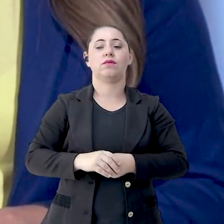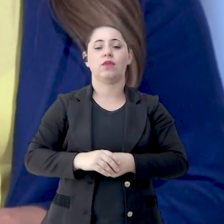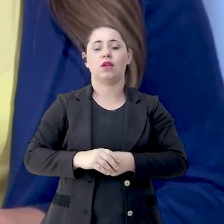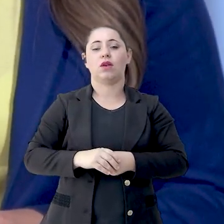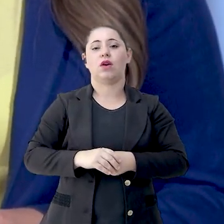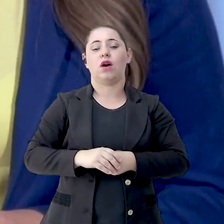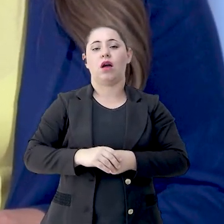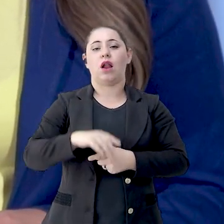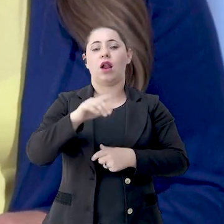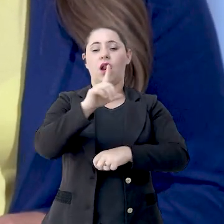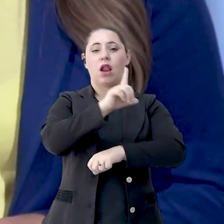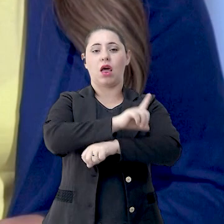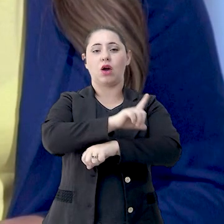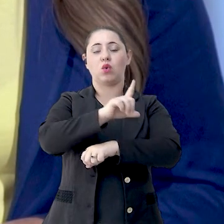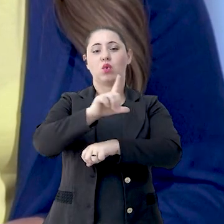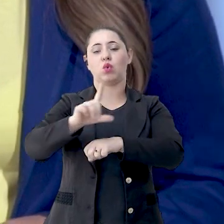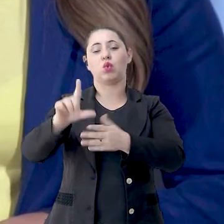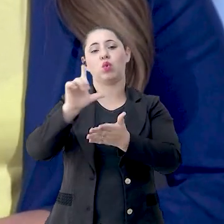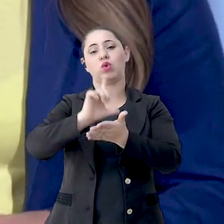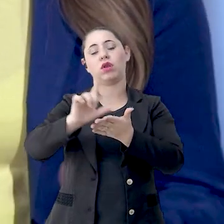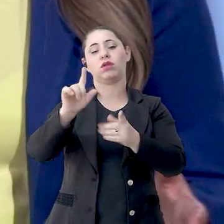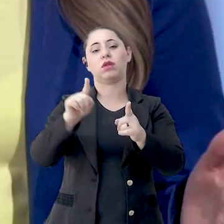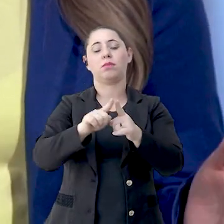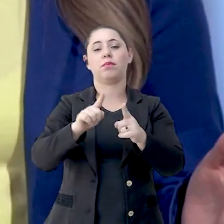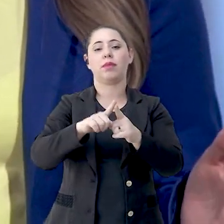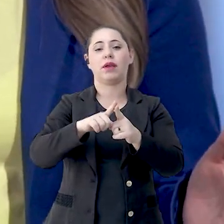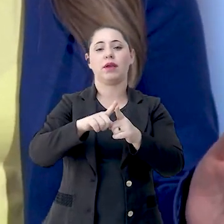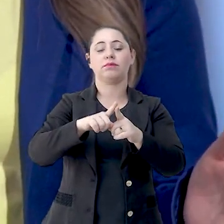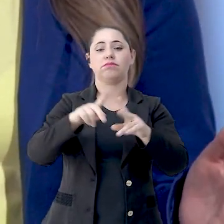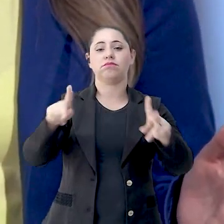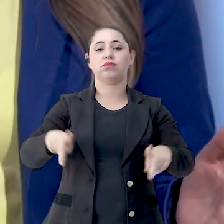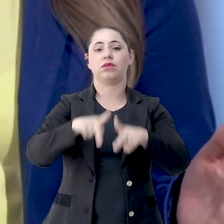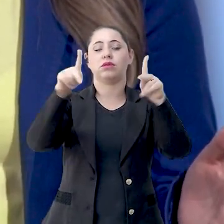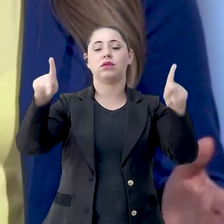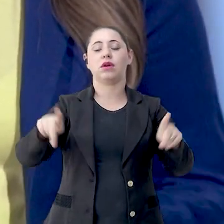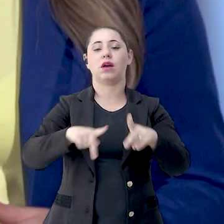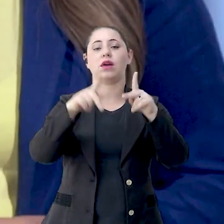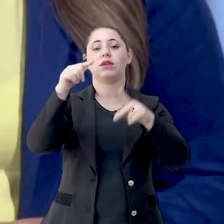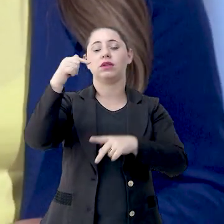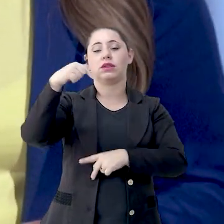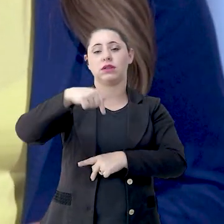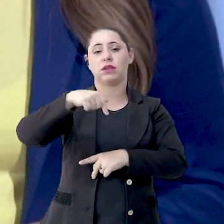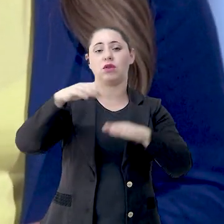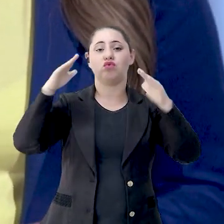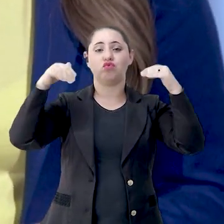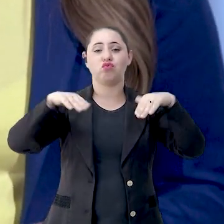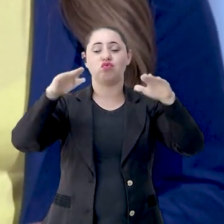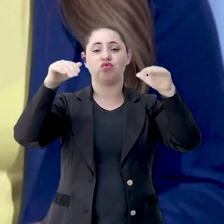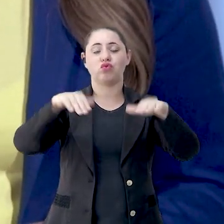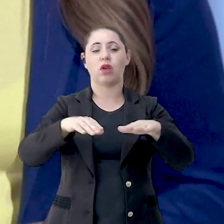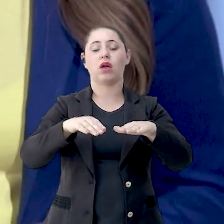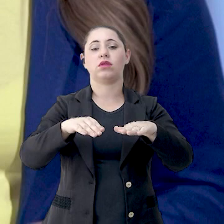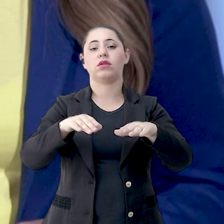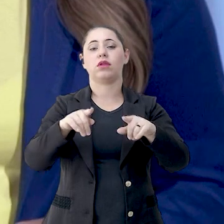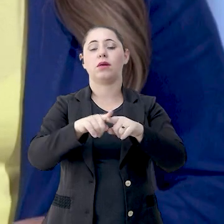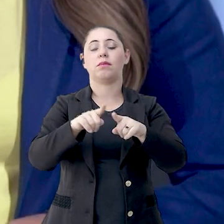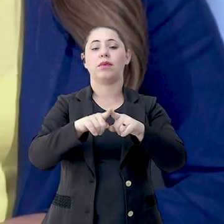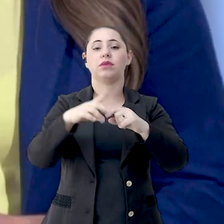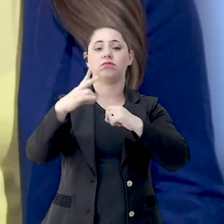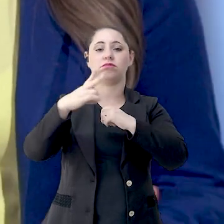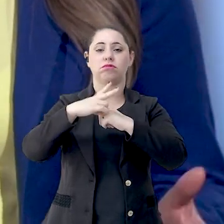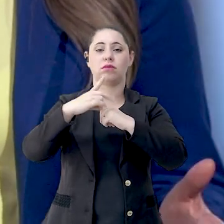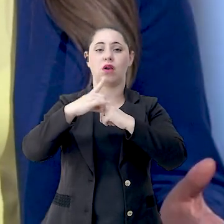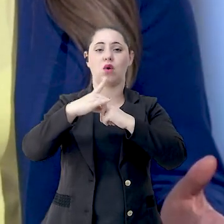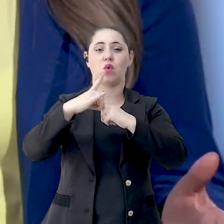Porã, Sete Quedas e Tacuru. Esses são os 9 municípios que fazem parte da região sul-fronteira.